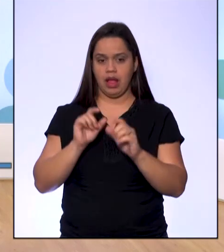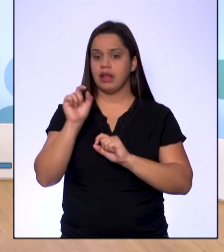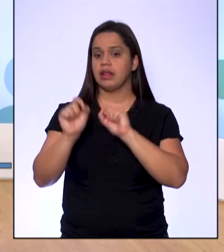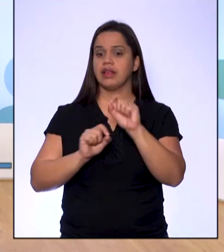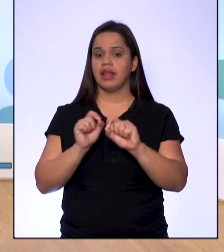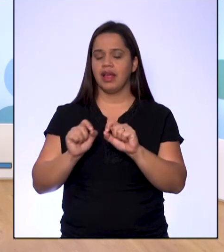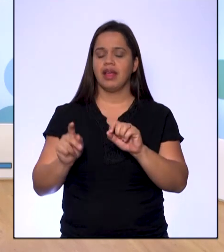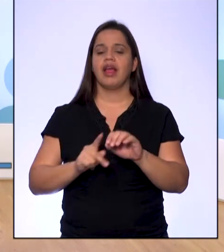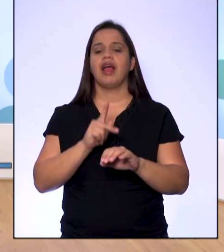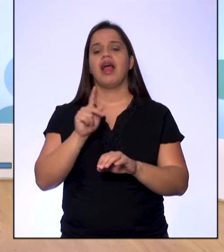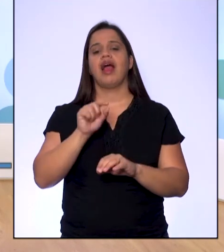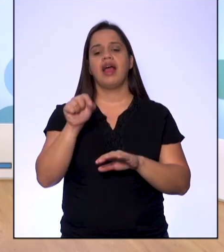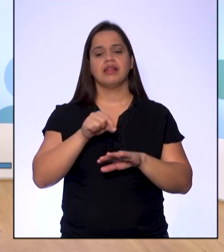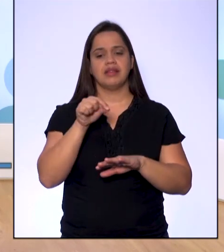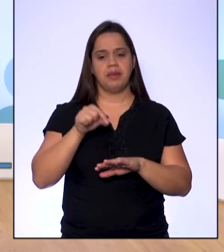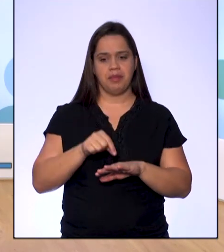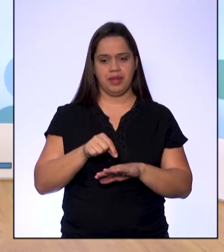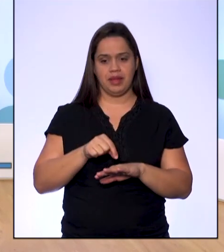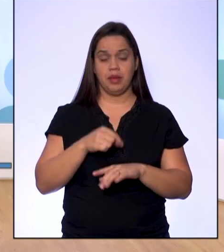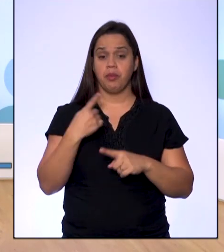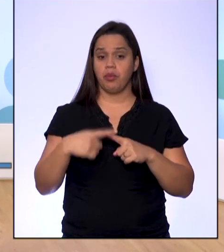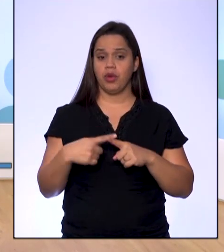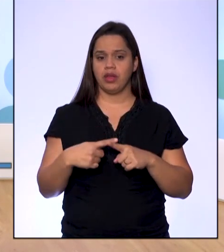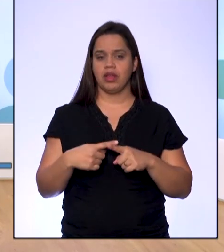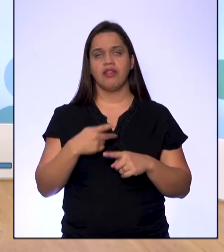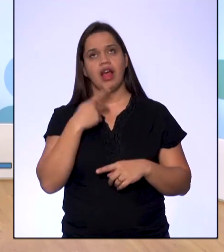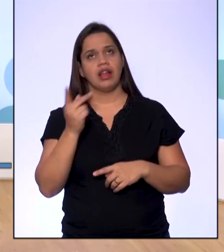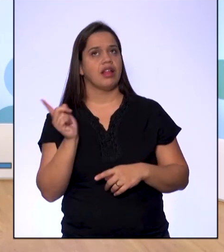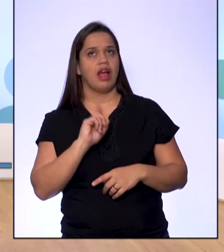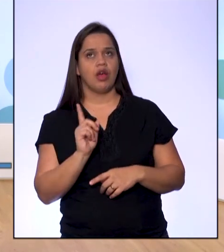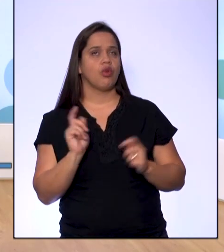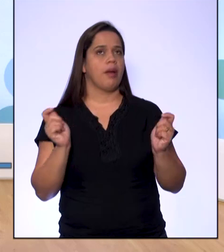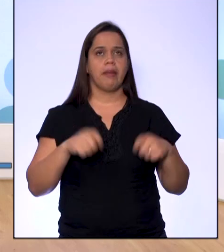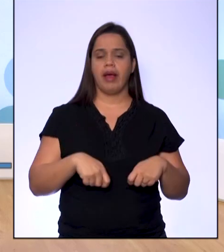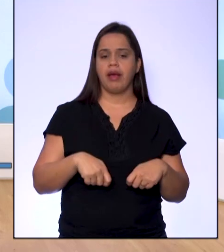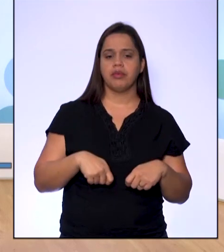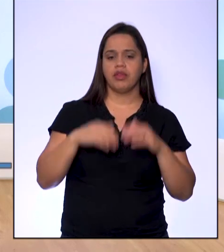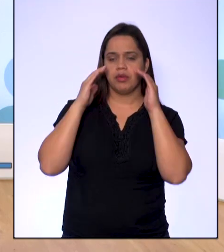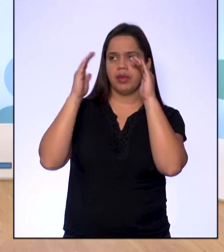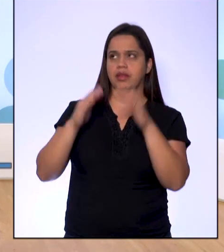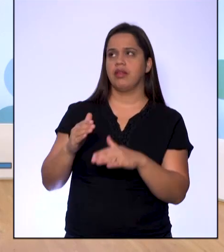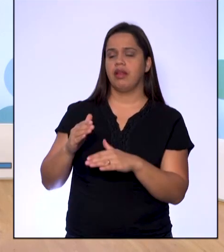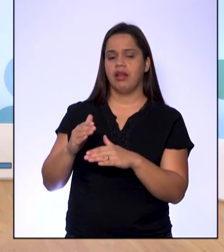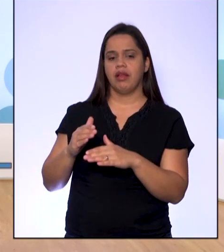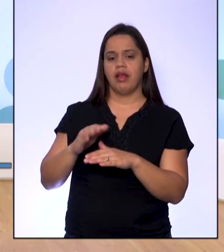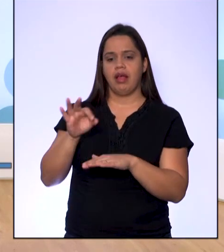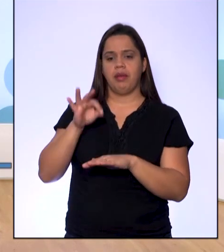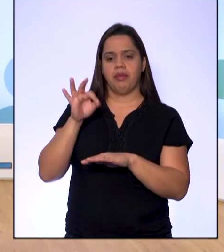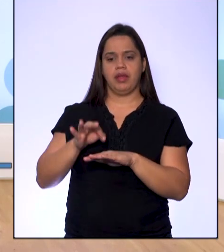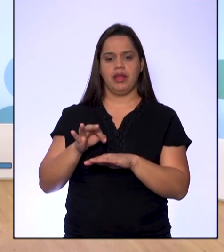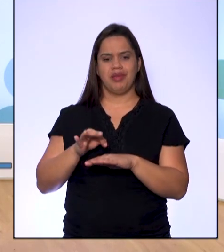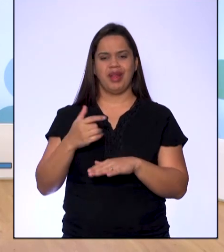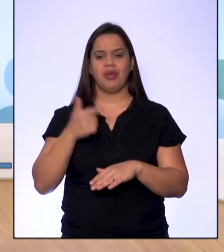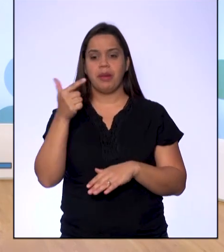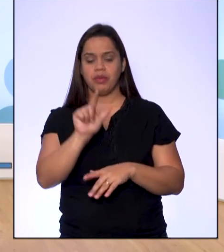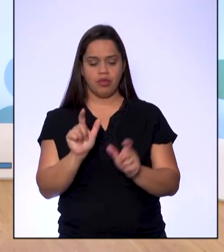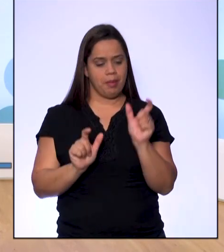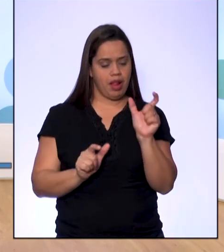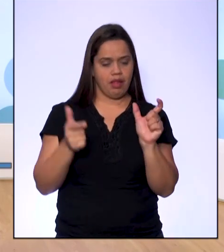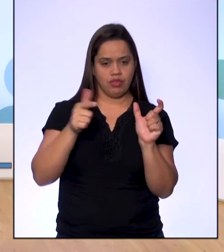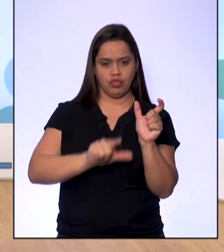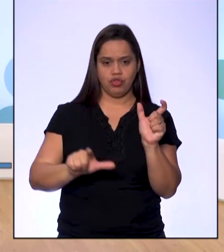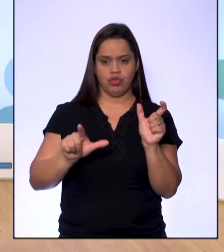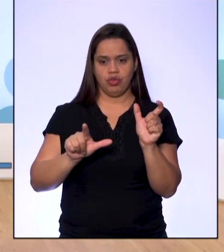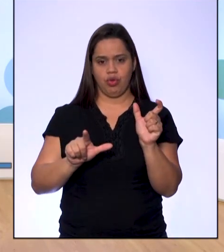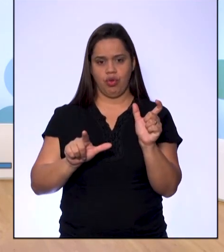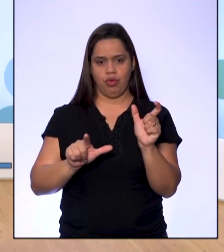abelhas, Mauro. Sim. Por quê? Para não falar, não somos capazes de respeitar as abelhas. Nós estamos, na verdade, para não repetir. Então, o